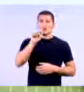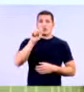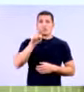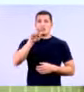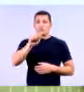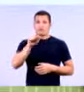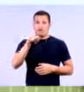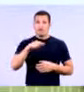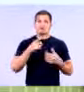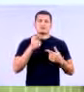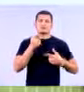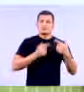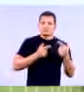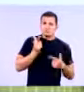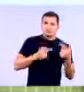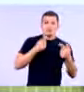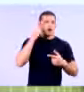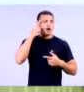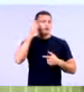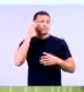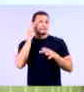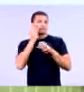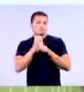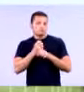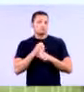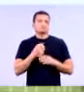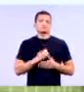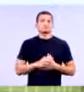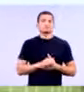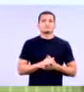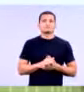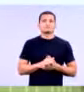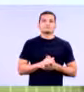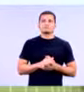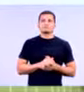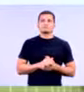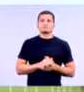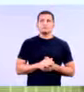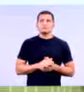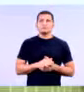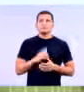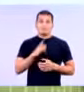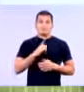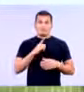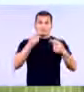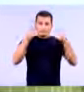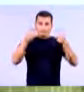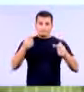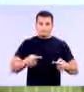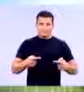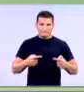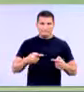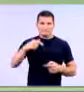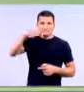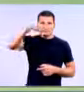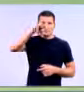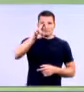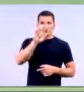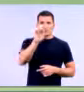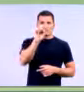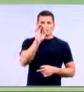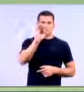para gerar discussão, refletir sobre uma dada situação. E nós ainda temos o questionário.